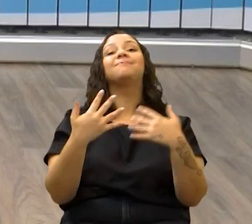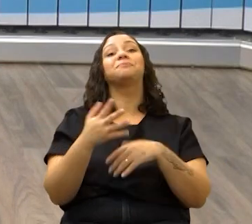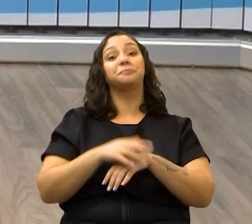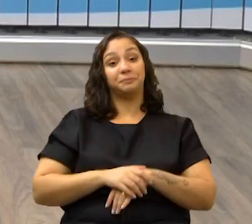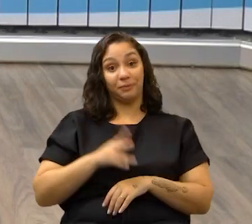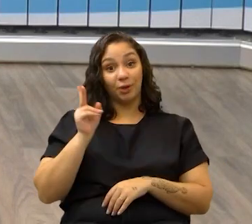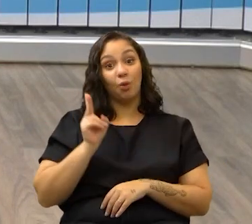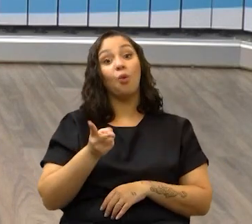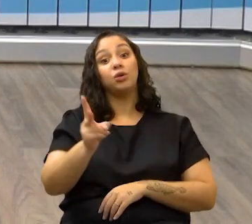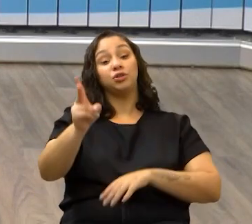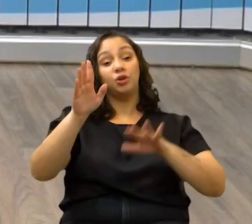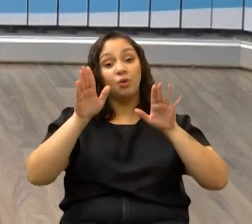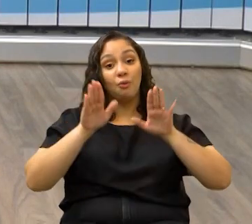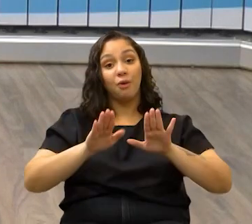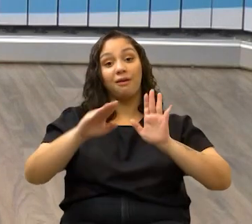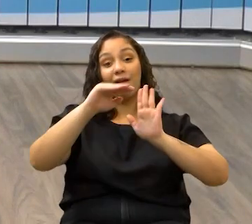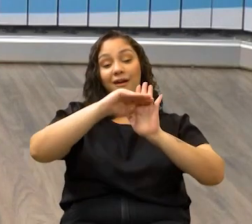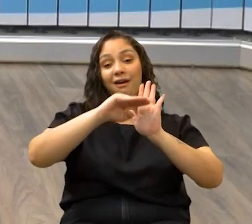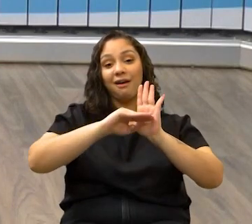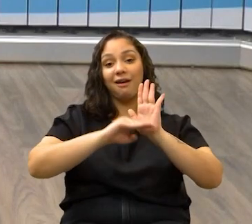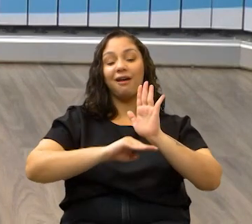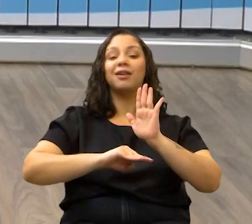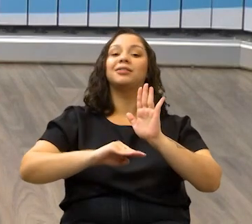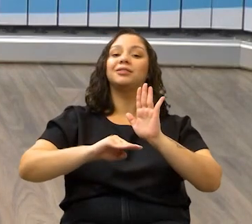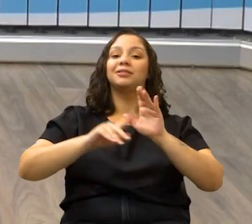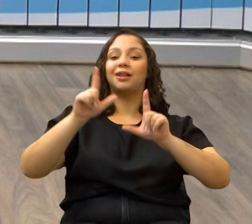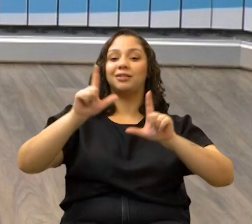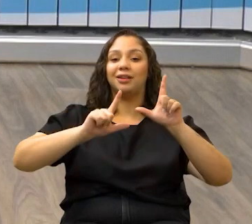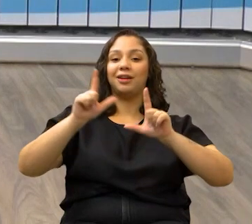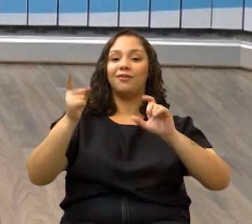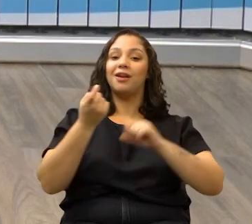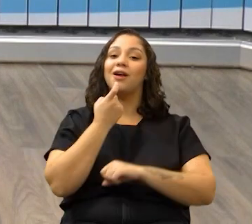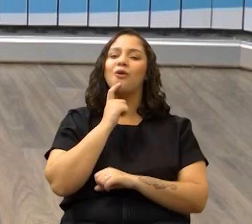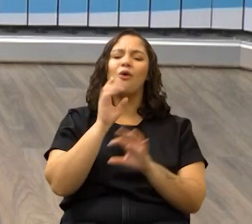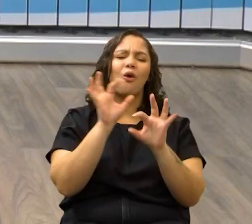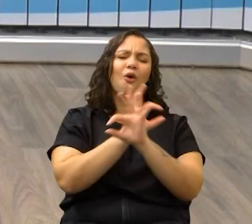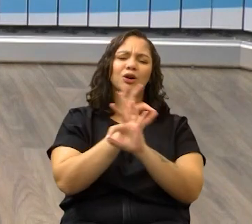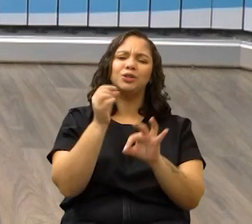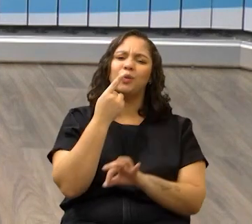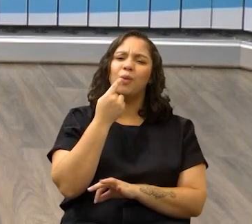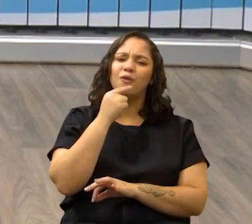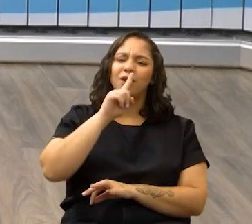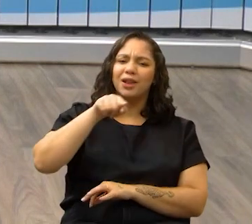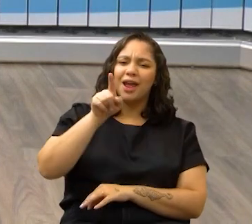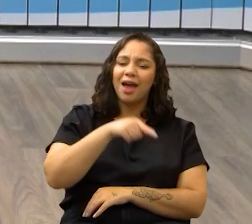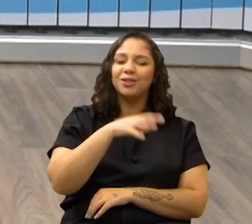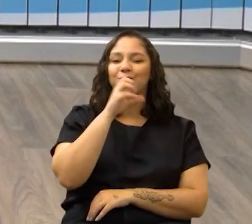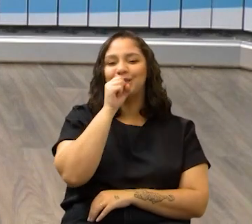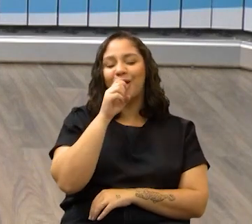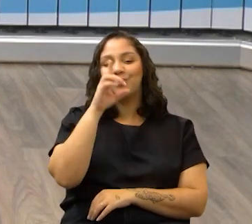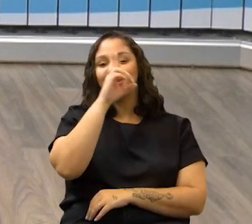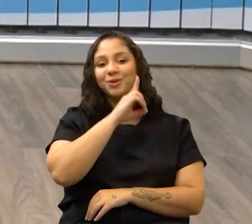audiência. Continue aqui na programação da TV Câmara Campinas. Ótimo feriado, ótimo fim